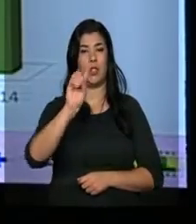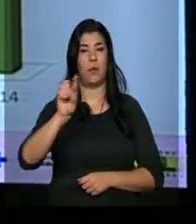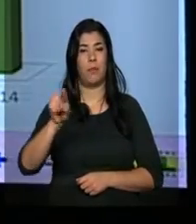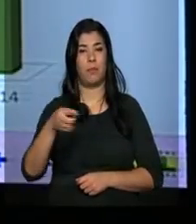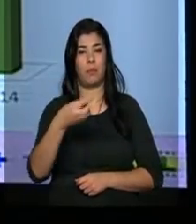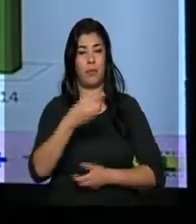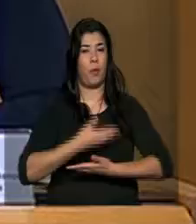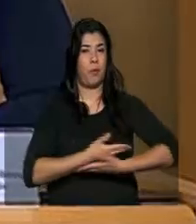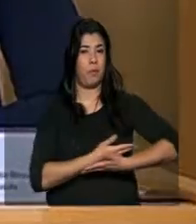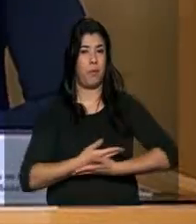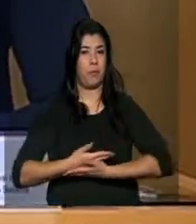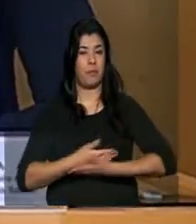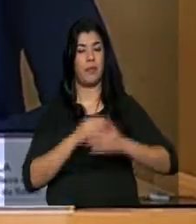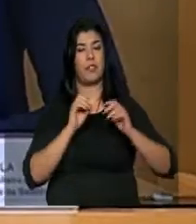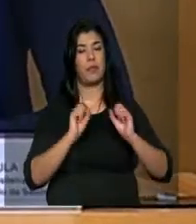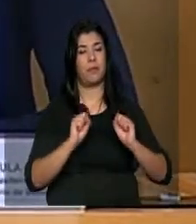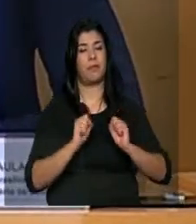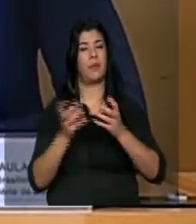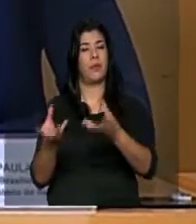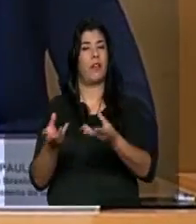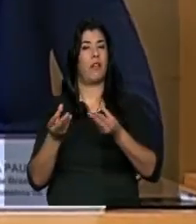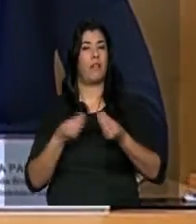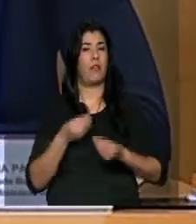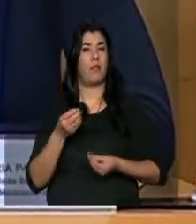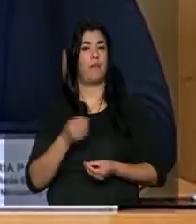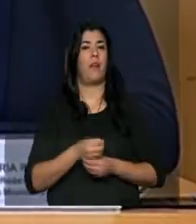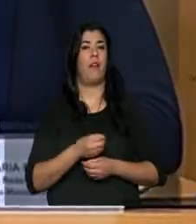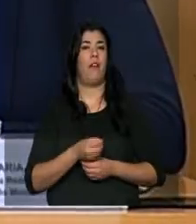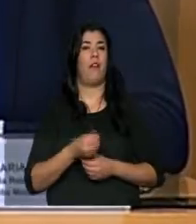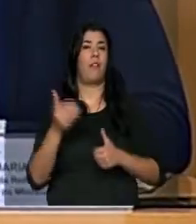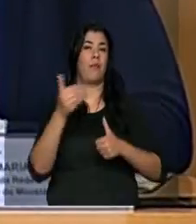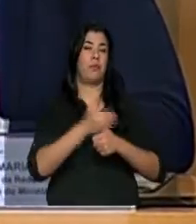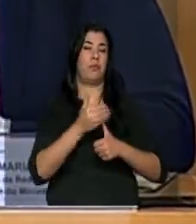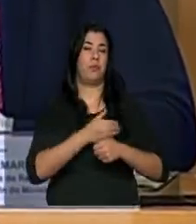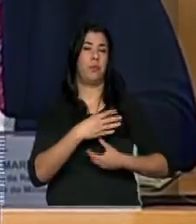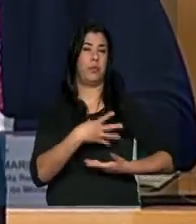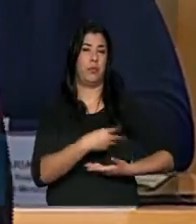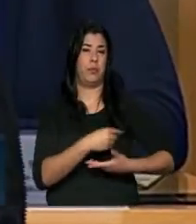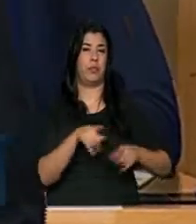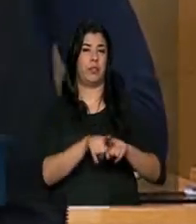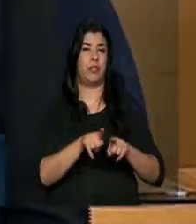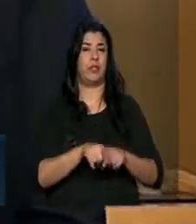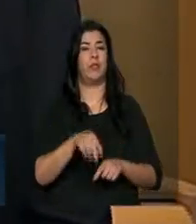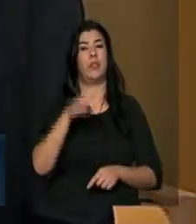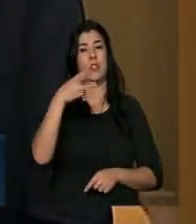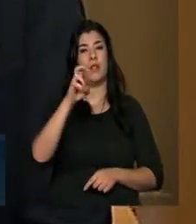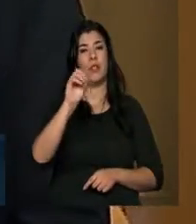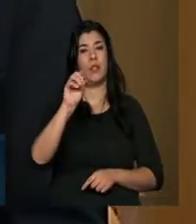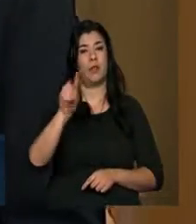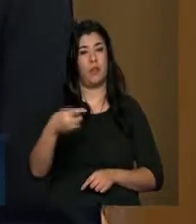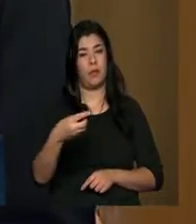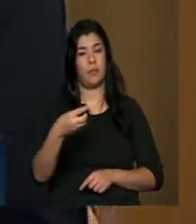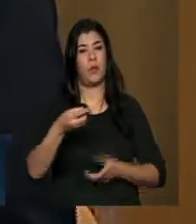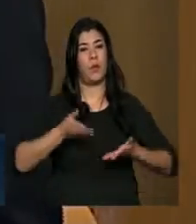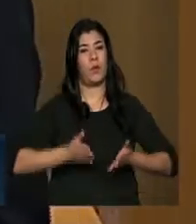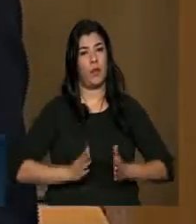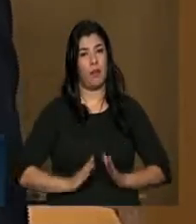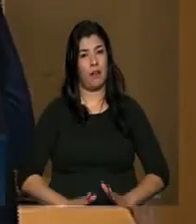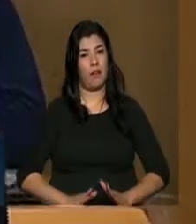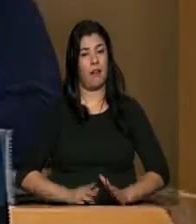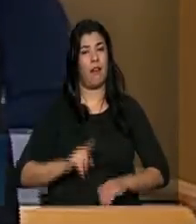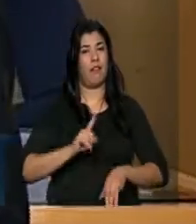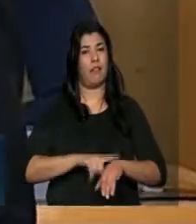prematuros brasileiros que estão sendo contemplados, então 180 mil daqueles 350 que eu comentava que nascem